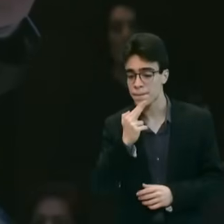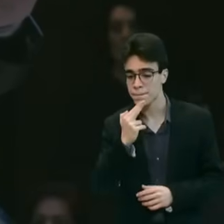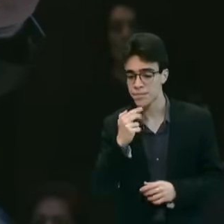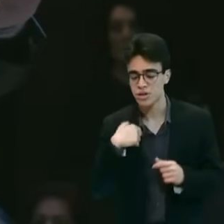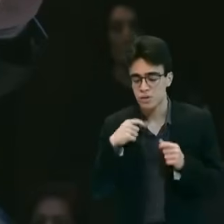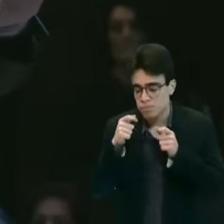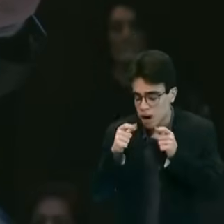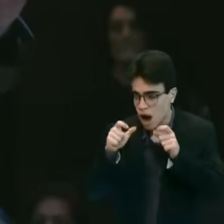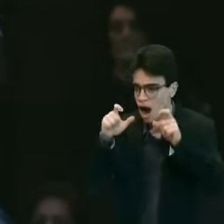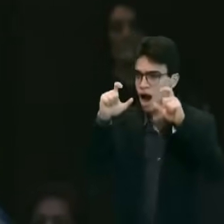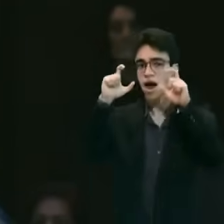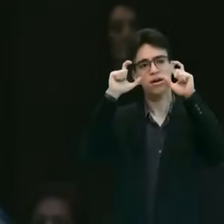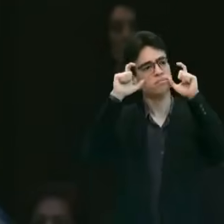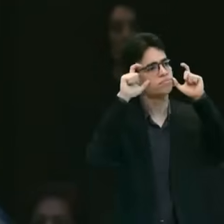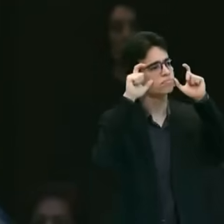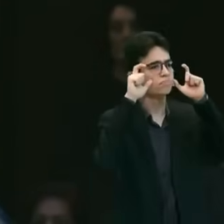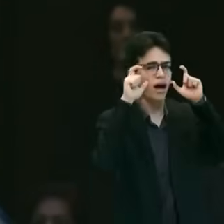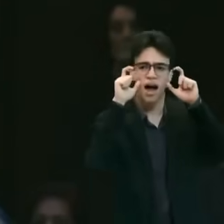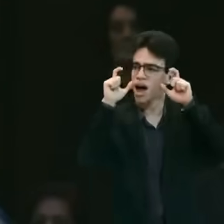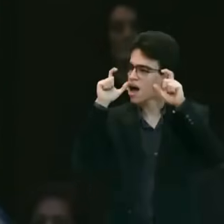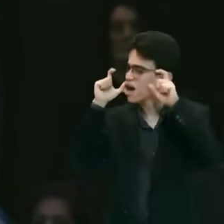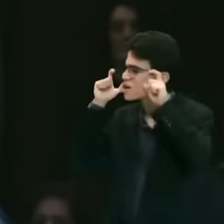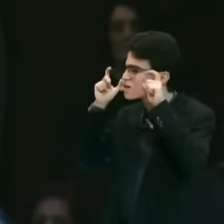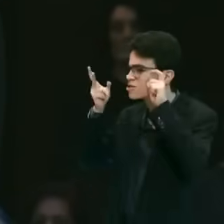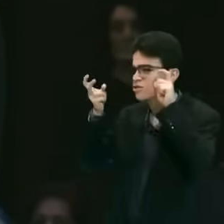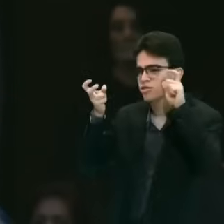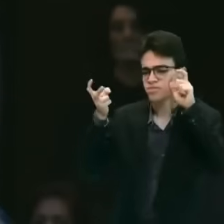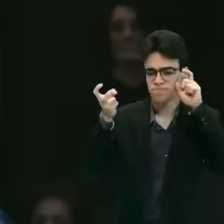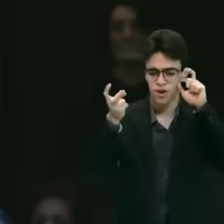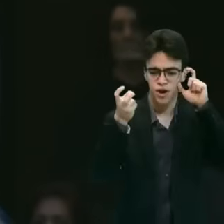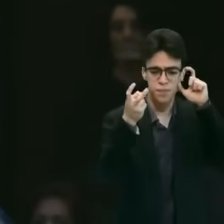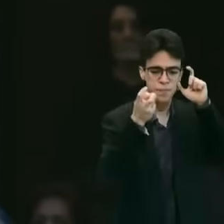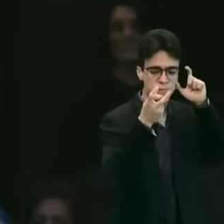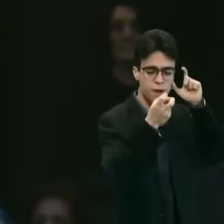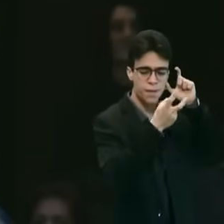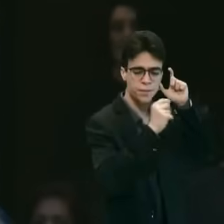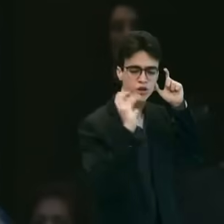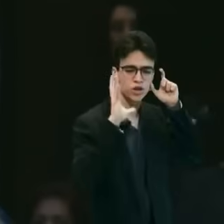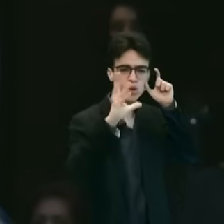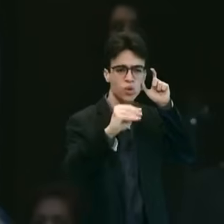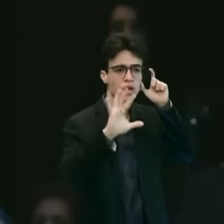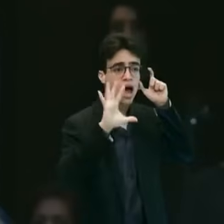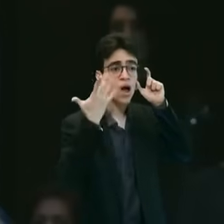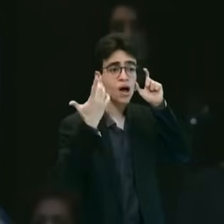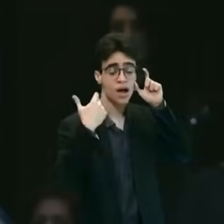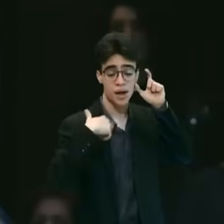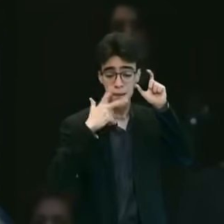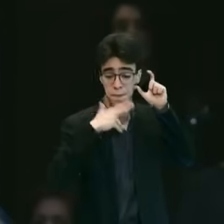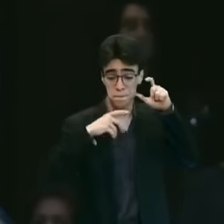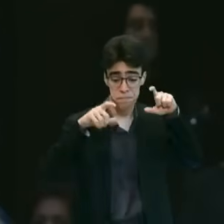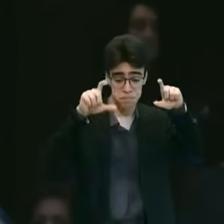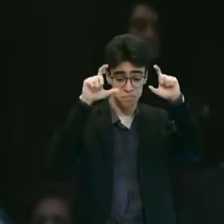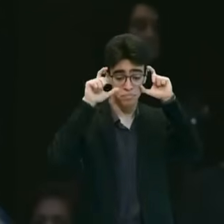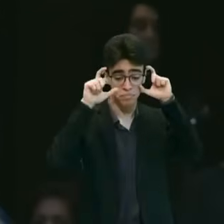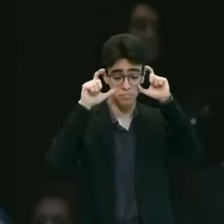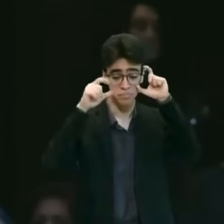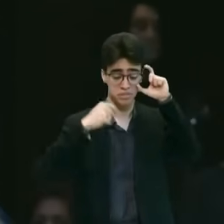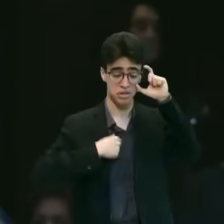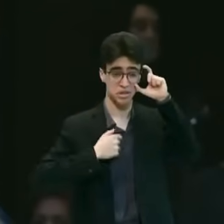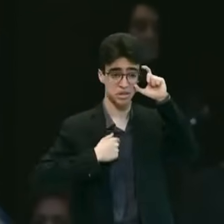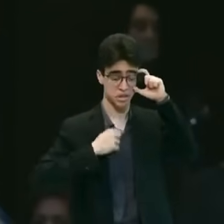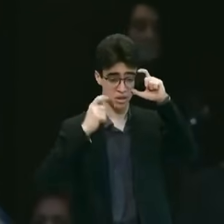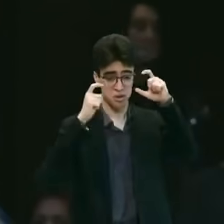a vida, interpretando tudo o que está acontecendo, à luz do óculos da minha própria